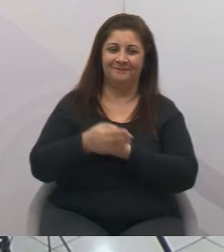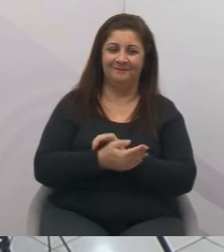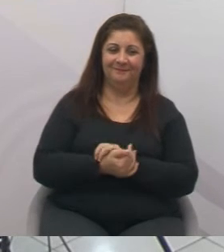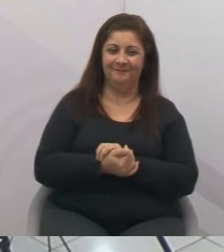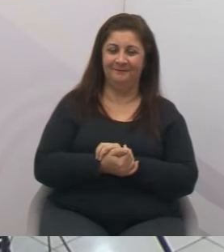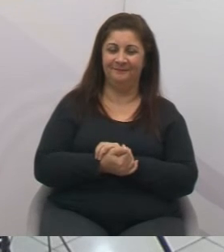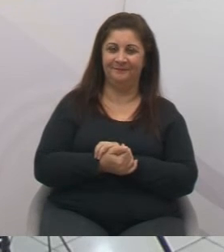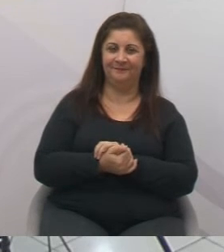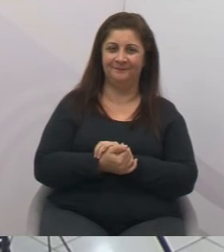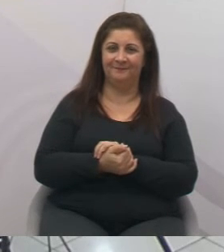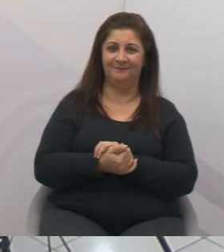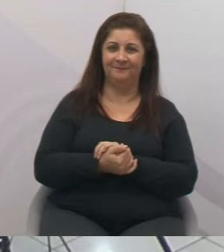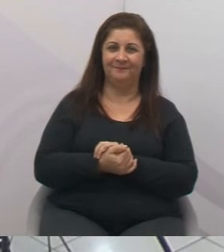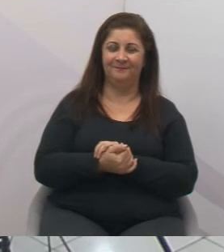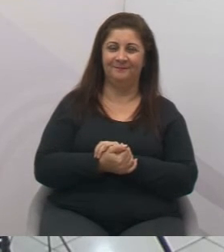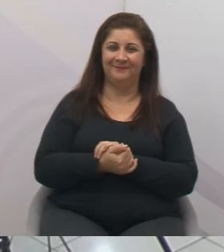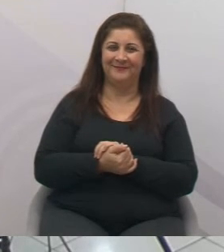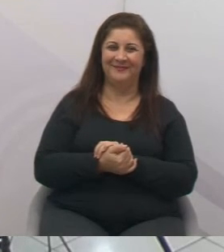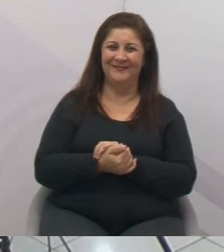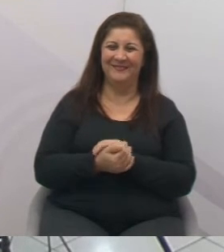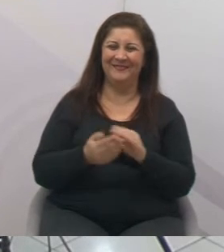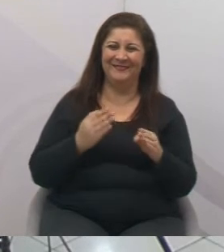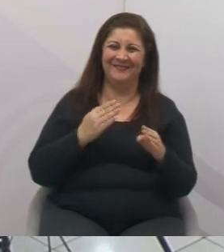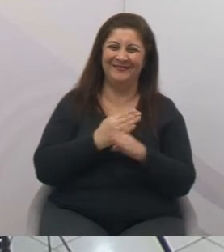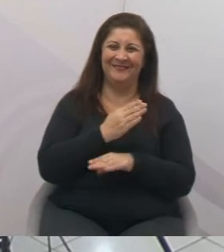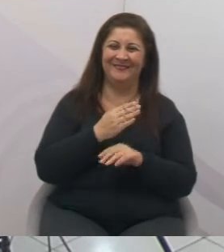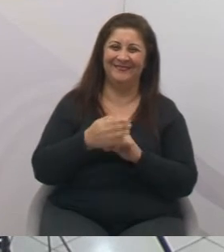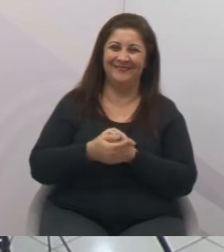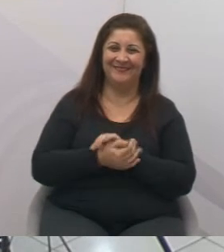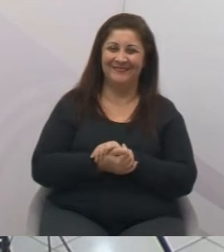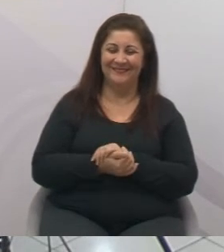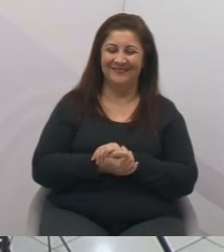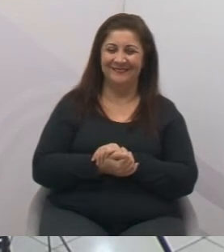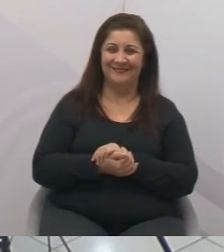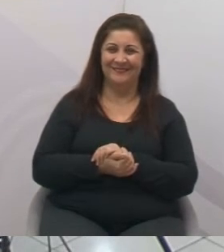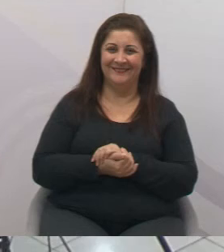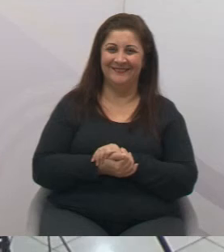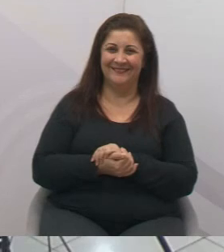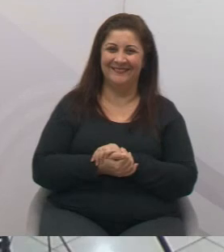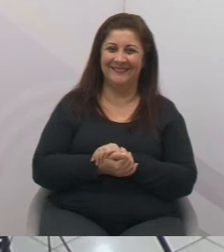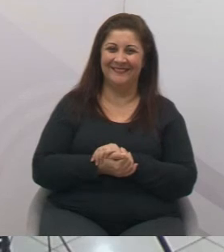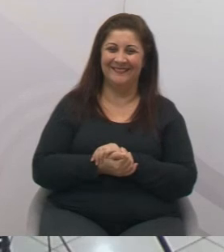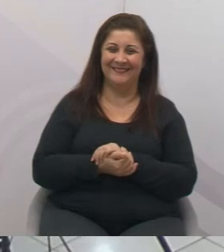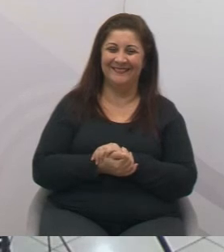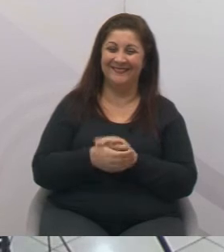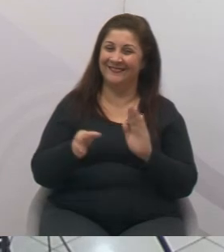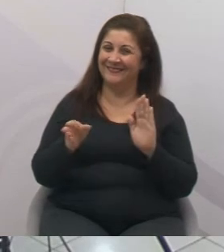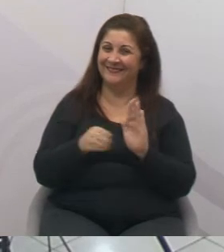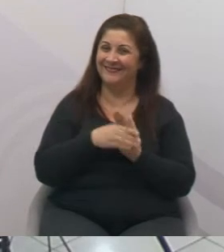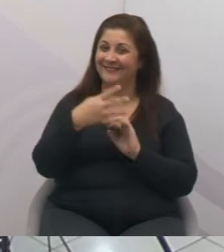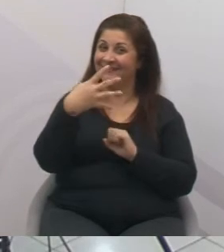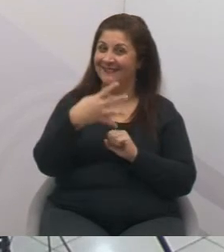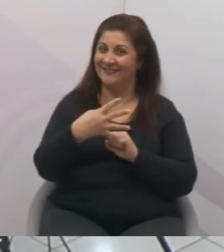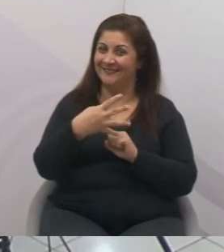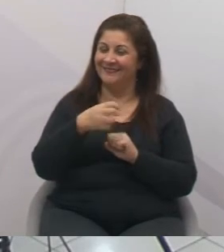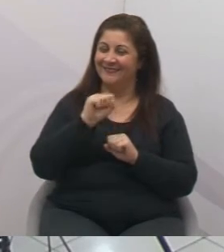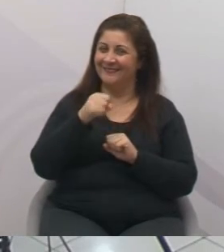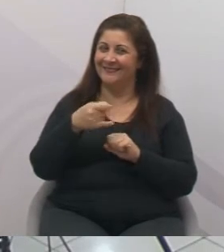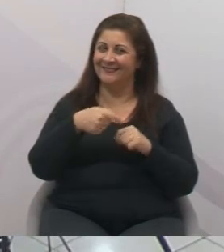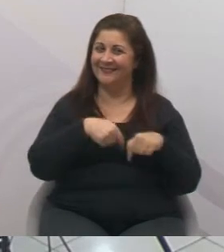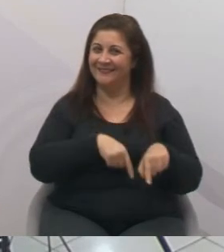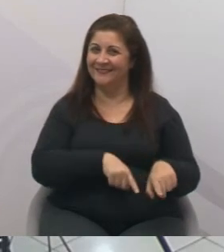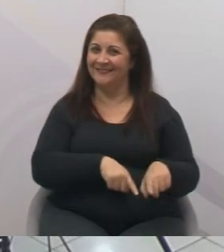por favor, se manifestem levantando os braços. Emenda número 3 aprovada. Emenda número 4 está em votação. Quem